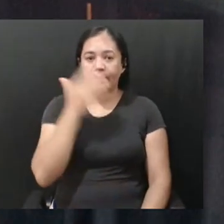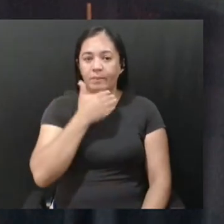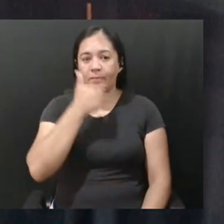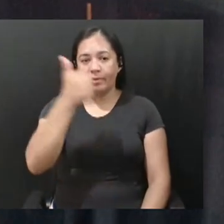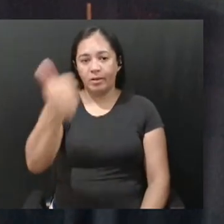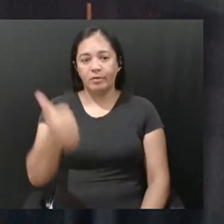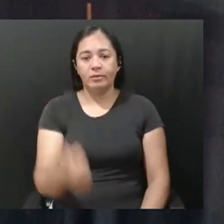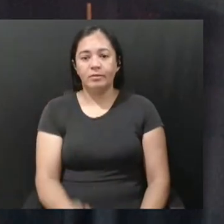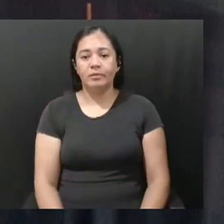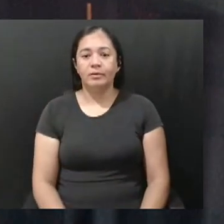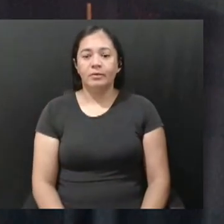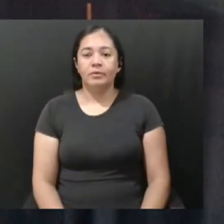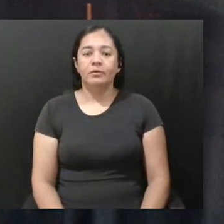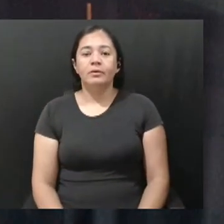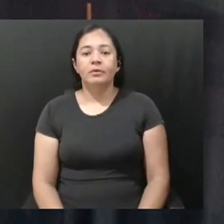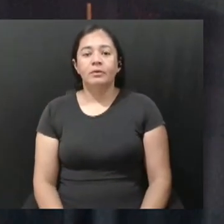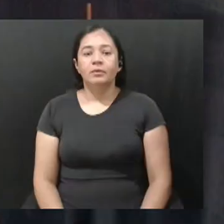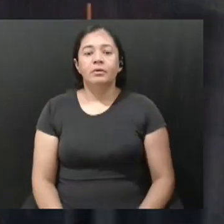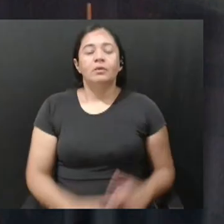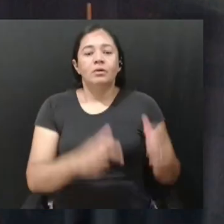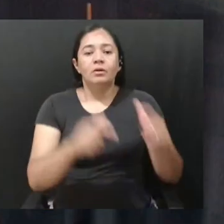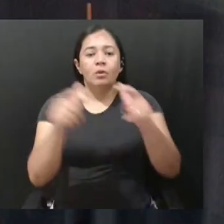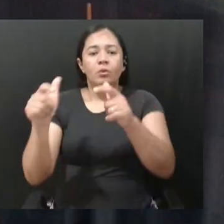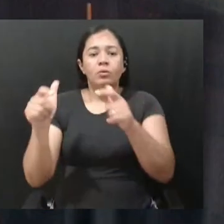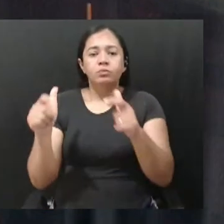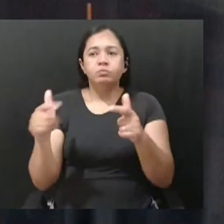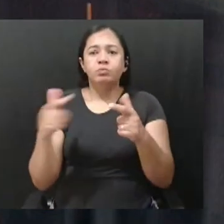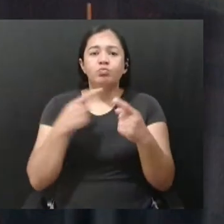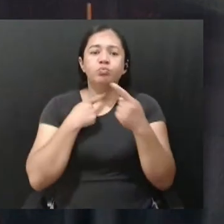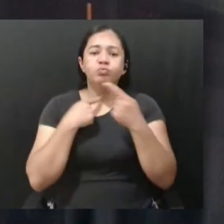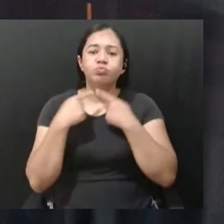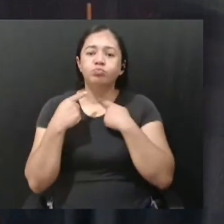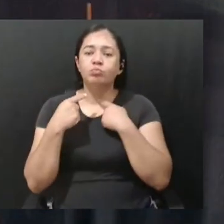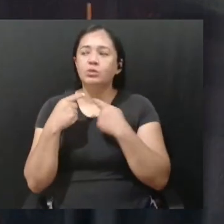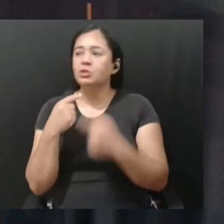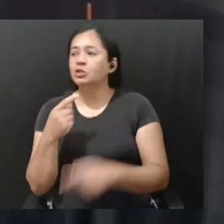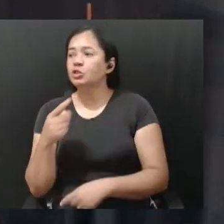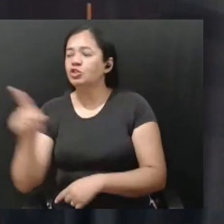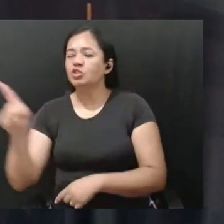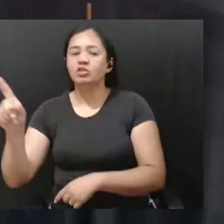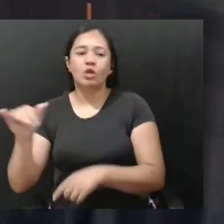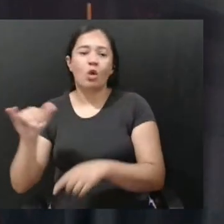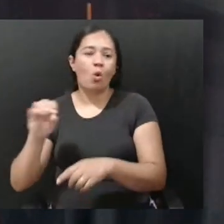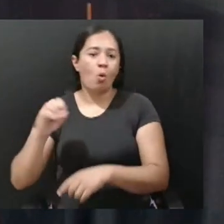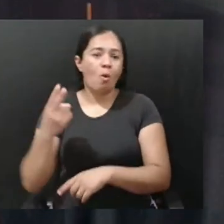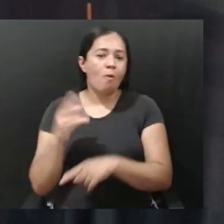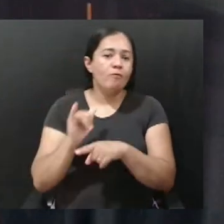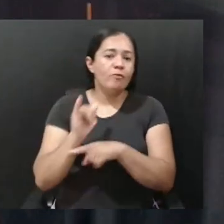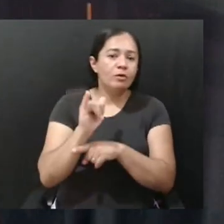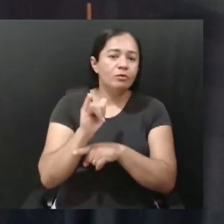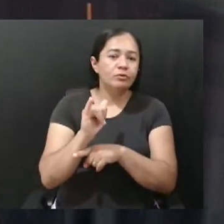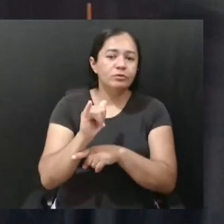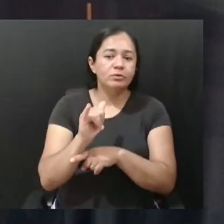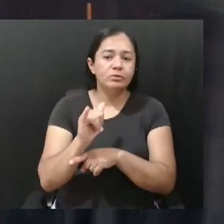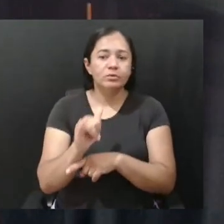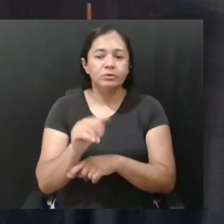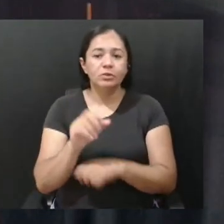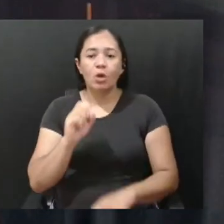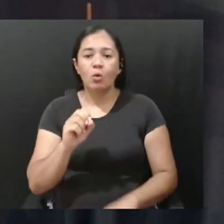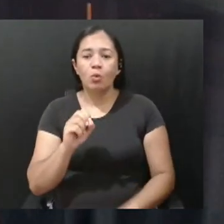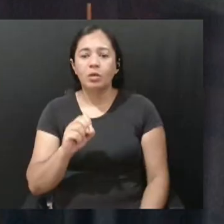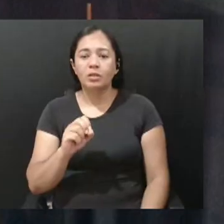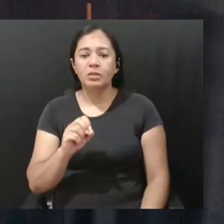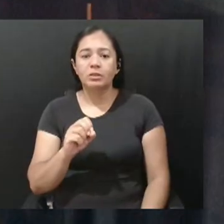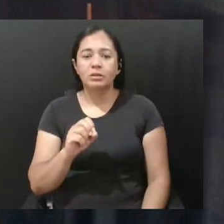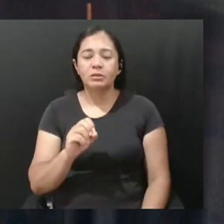da onde vem esse desejo de ir ou de não ir, né, o que que tá te pegando ali, né, para sentir que você